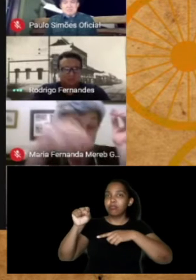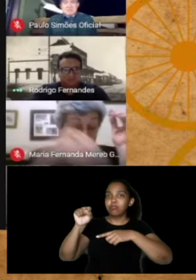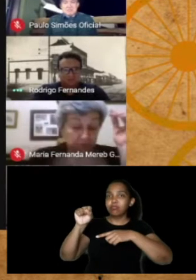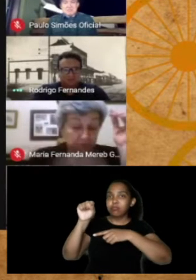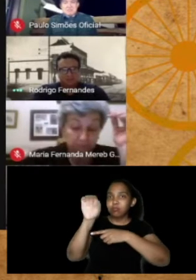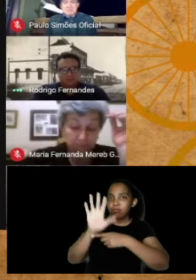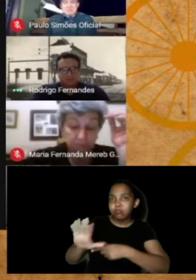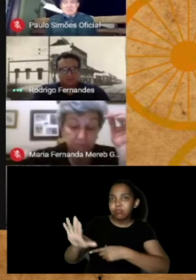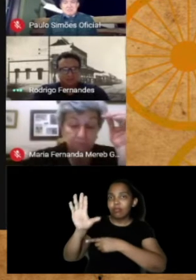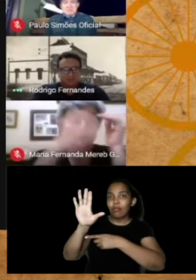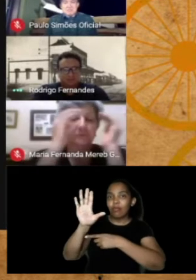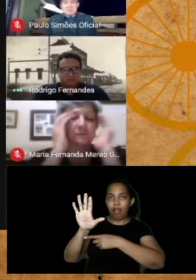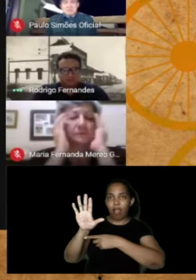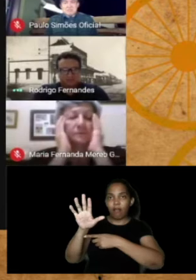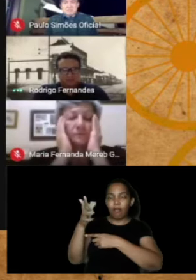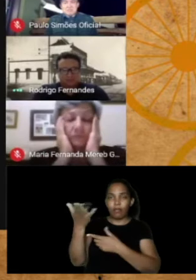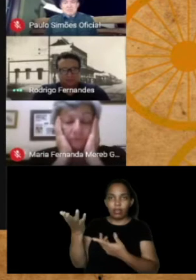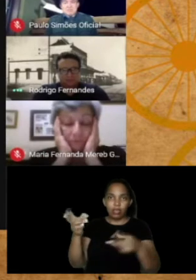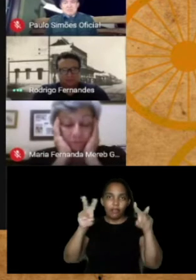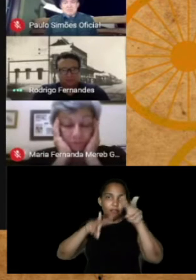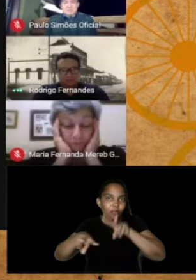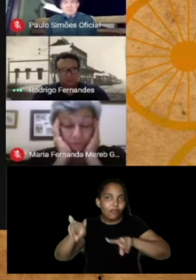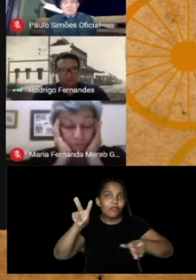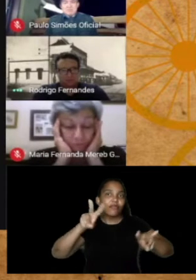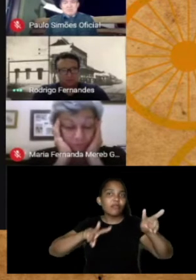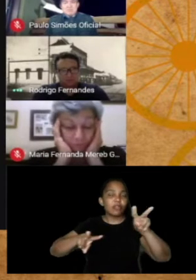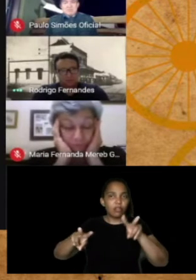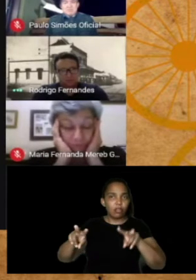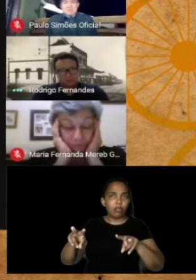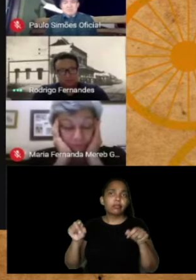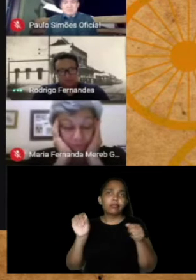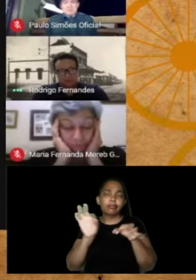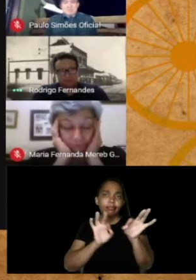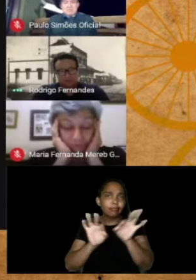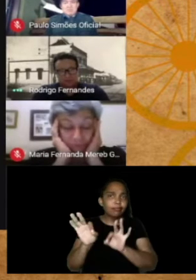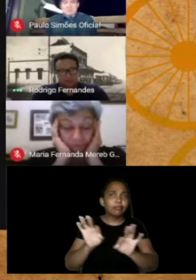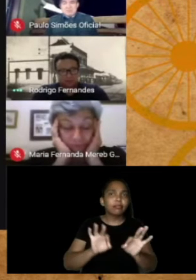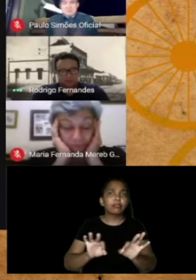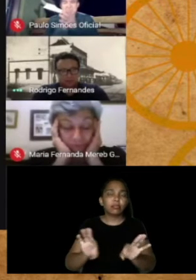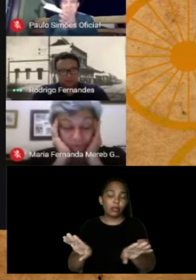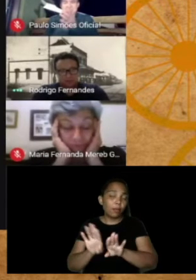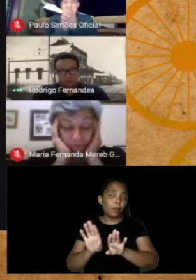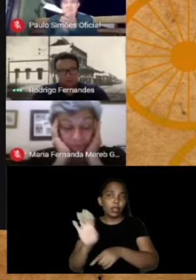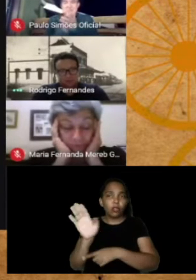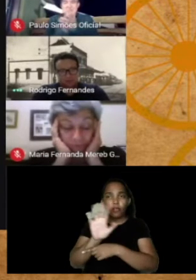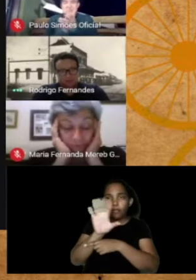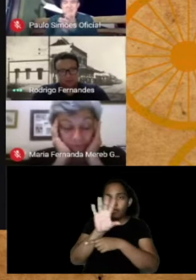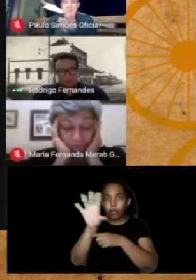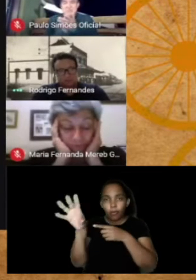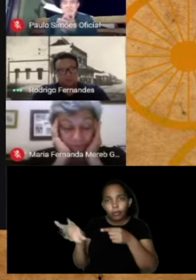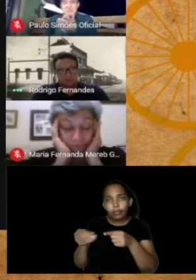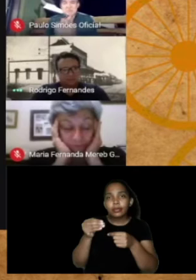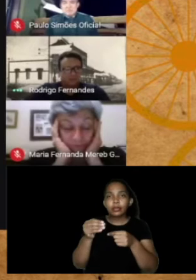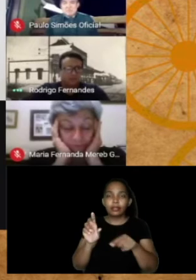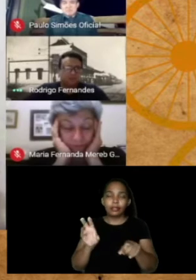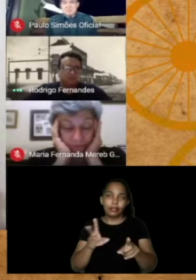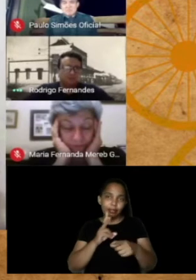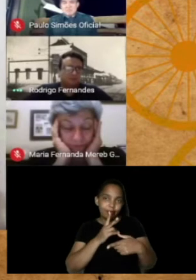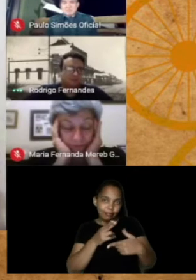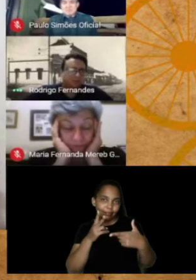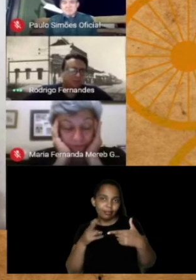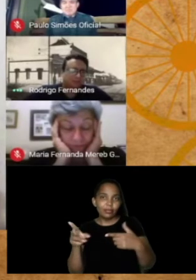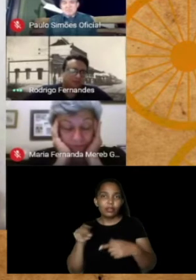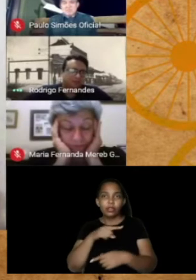Vamos Embora, Vamos em Frente, quanto o curta-metragem Enquanto Estiver Trem. Com vocês, Rafael